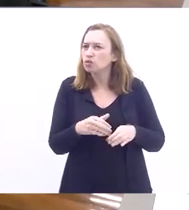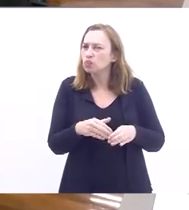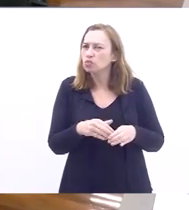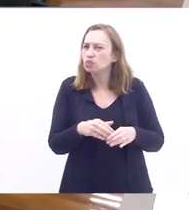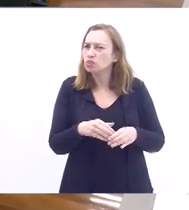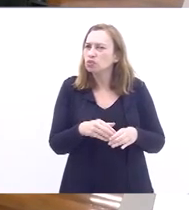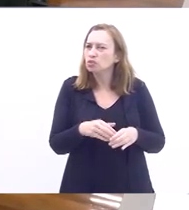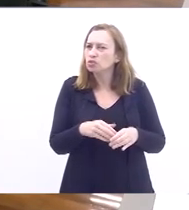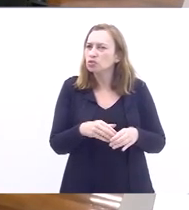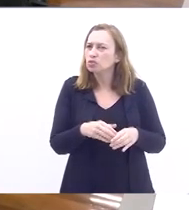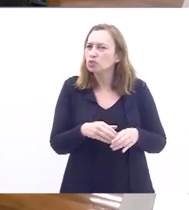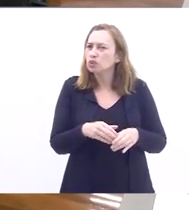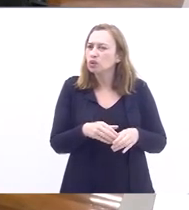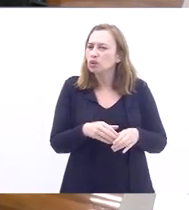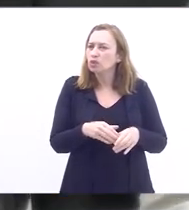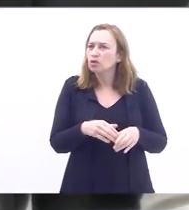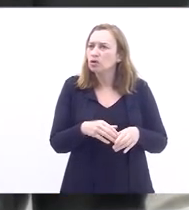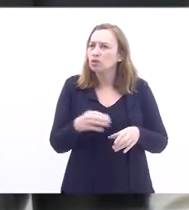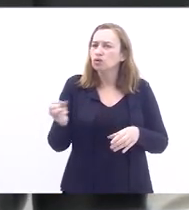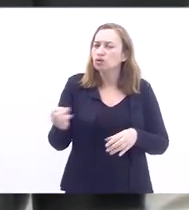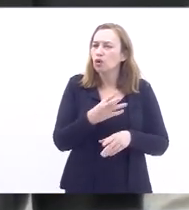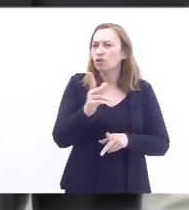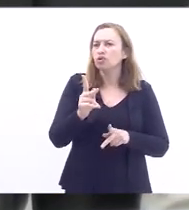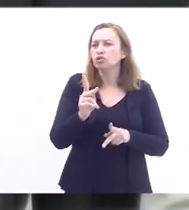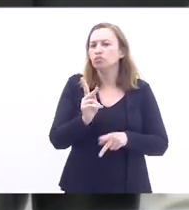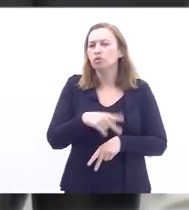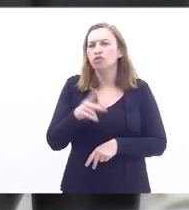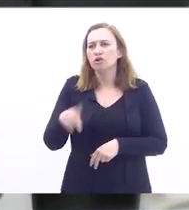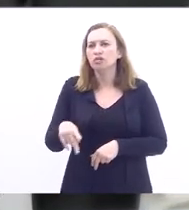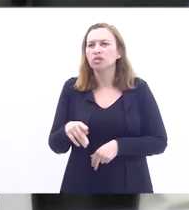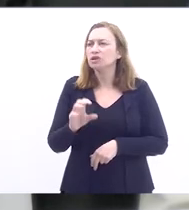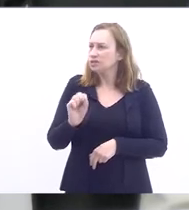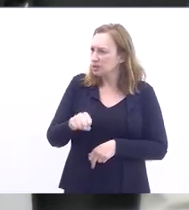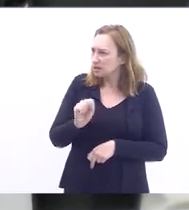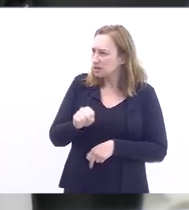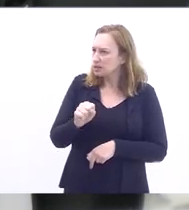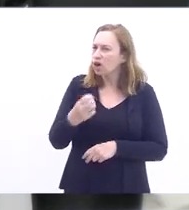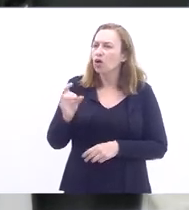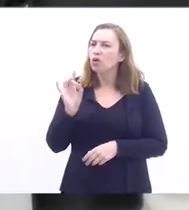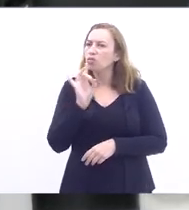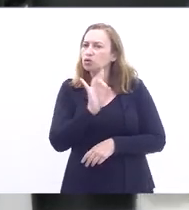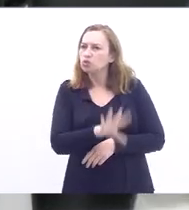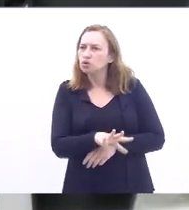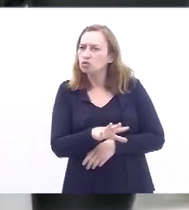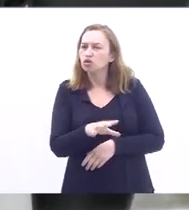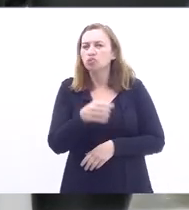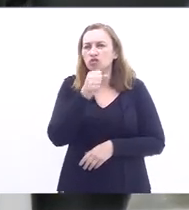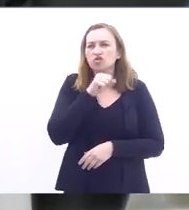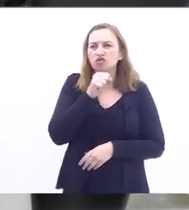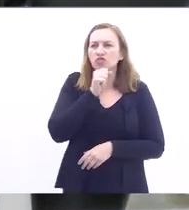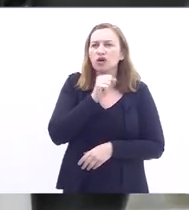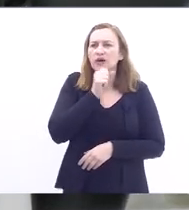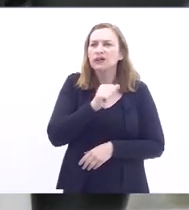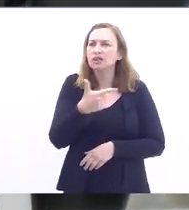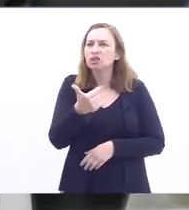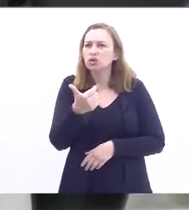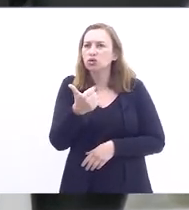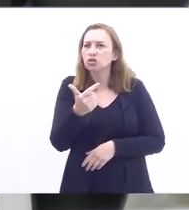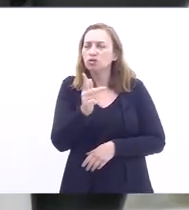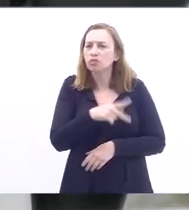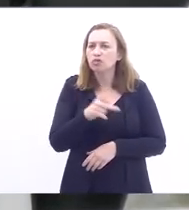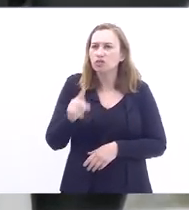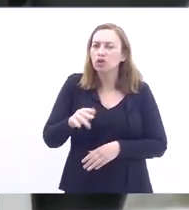as vacância e convocar e tamos convocar ainda colocamos os últimos eram antigos que era doce o